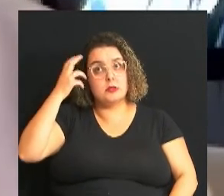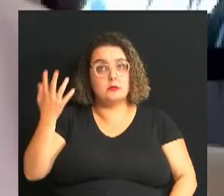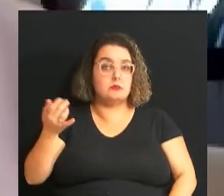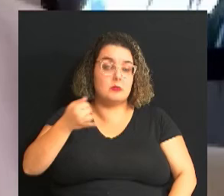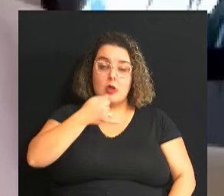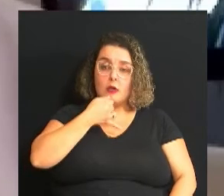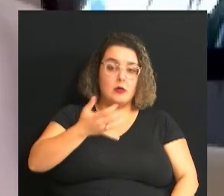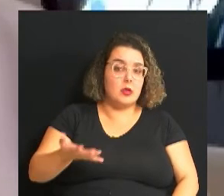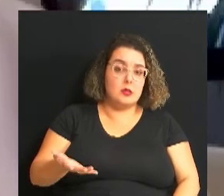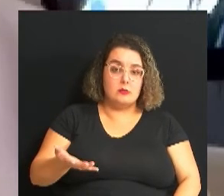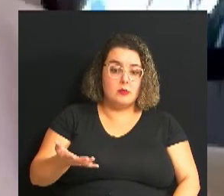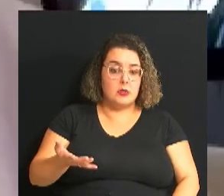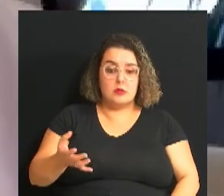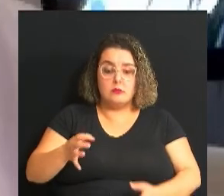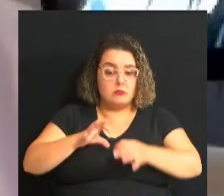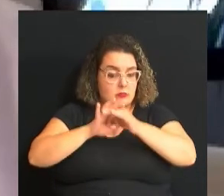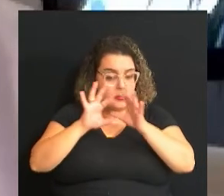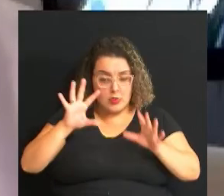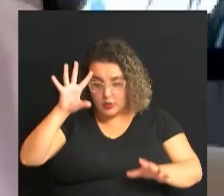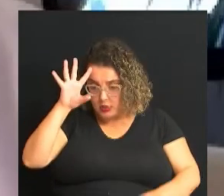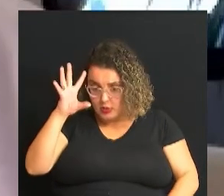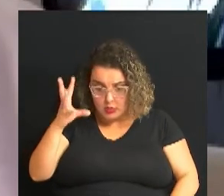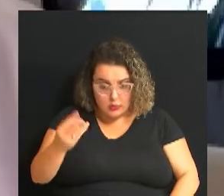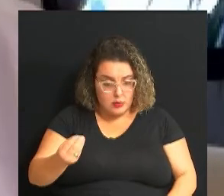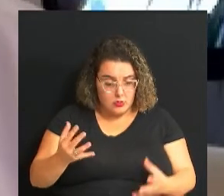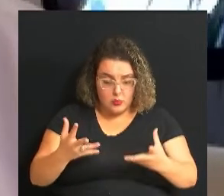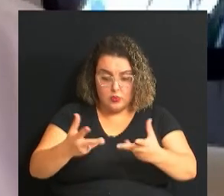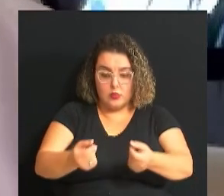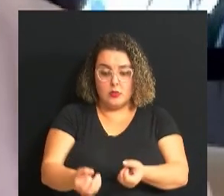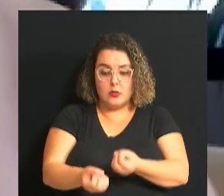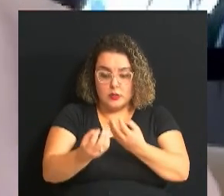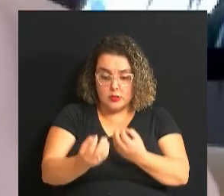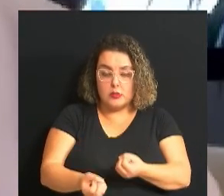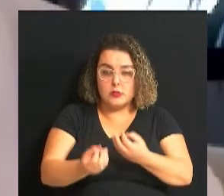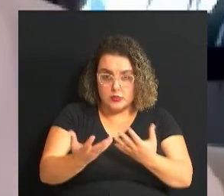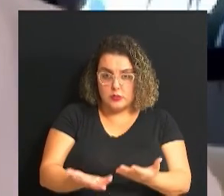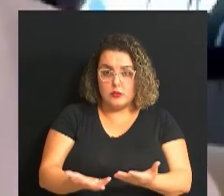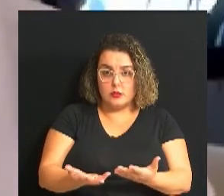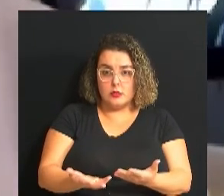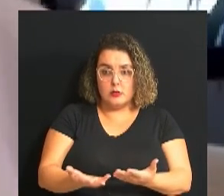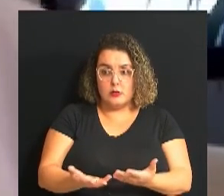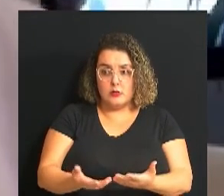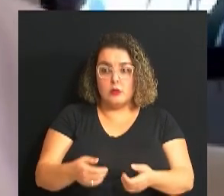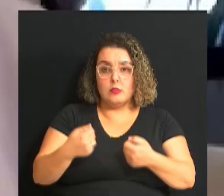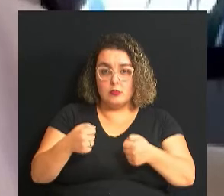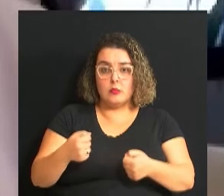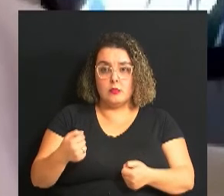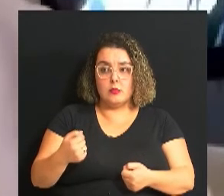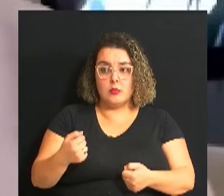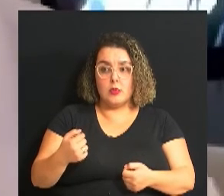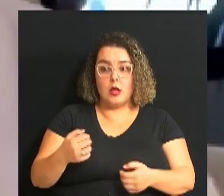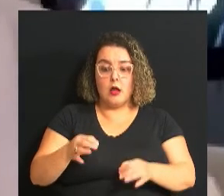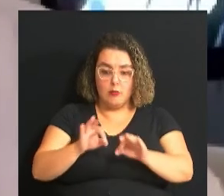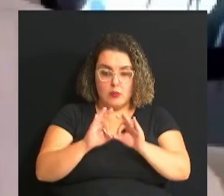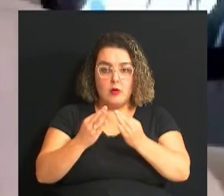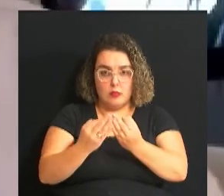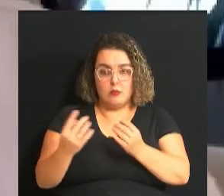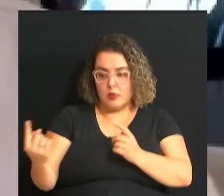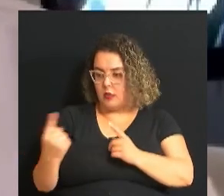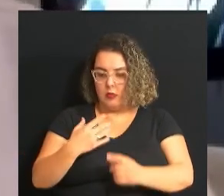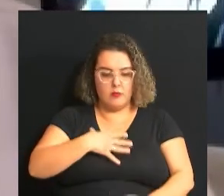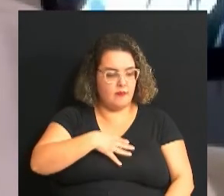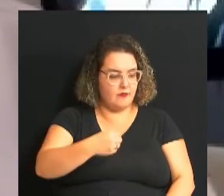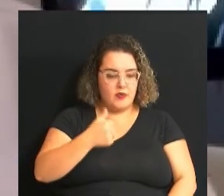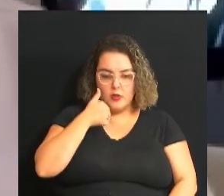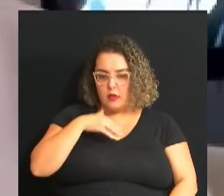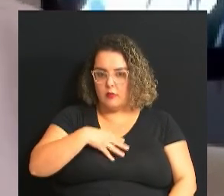não permite que ele vá compreender todas as informações, você tem que chamar alguém próximo da família, um filho, uma filha,